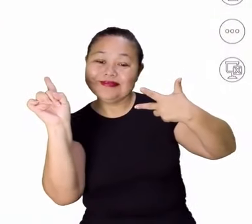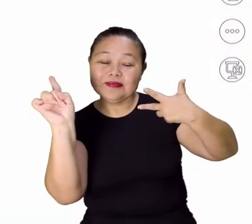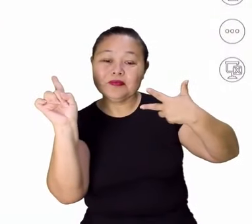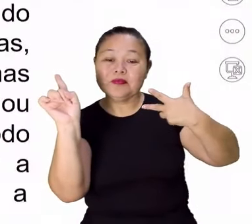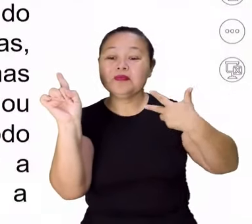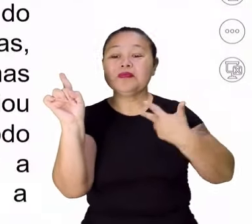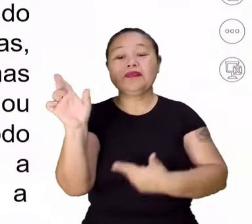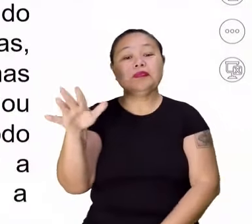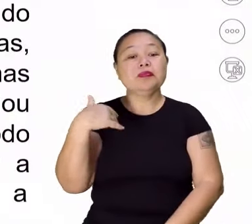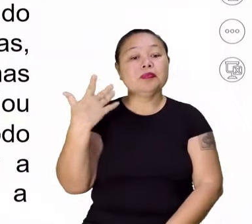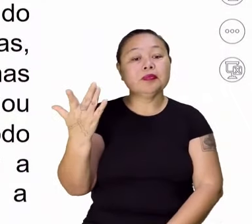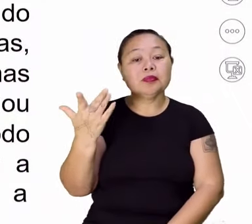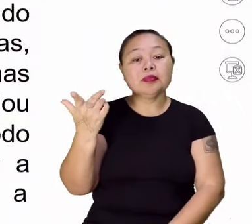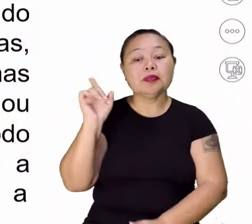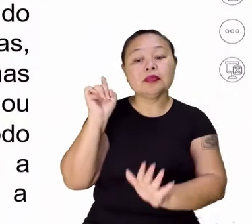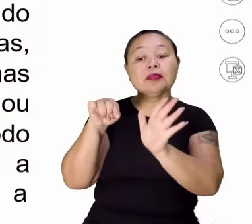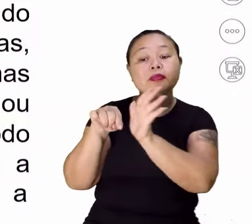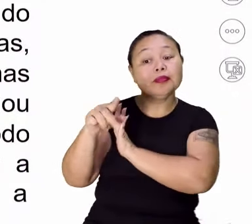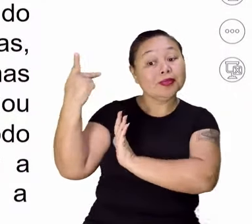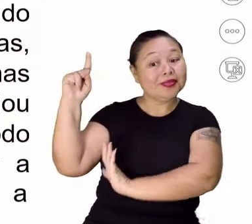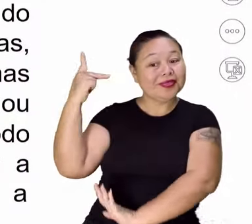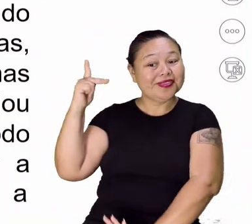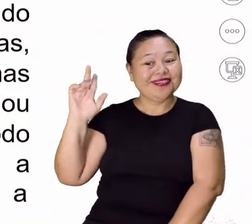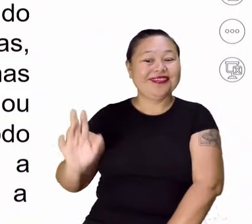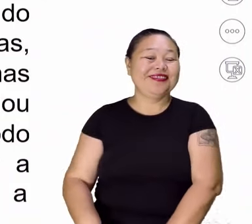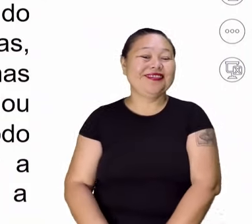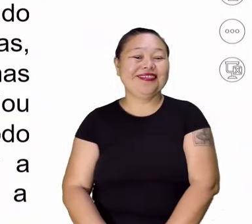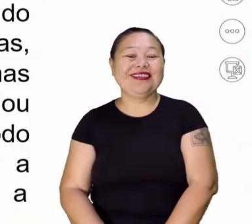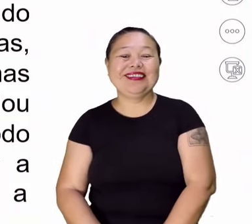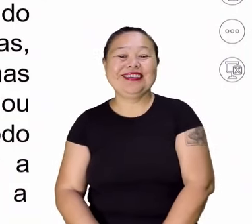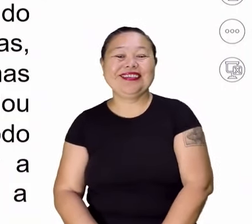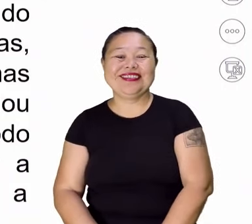formato Enem. Dá-lhe, 10 que é tua. Olha aí.